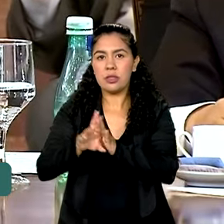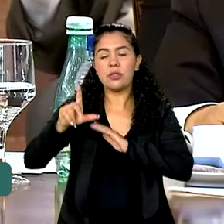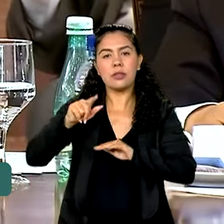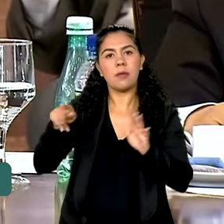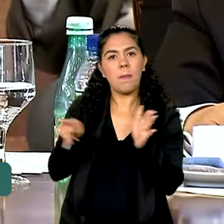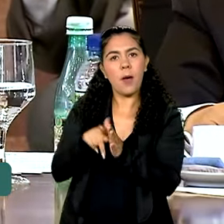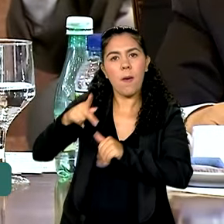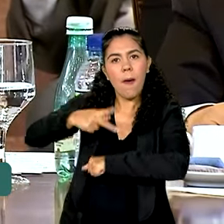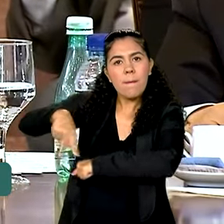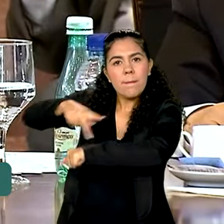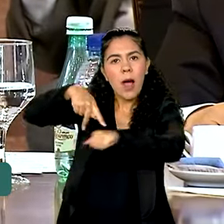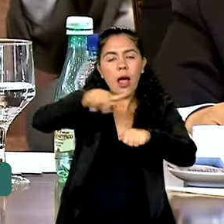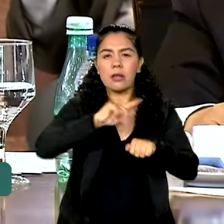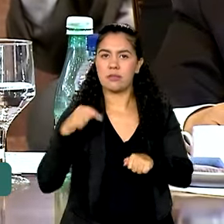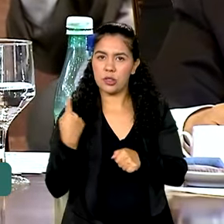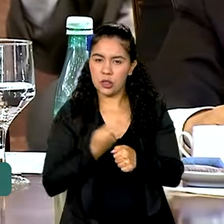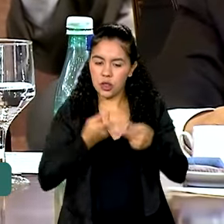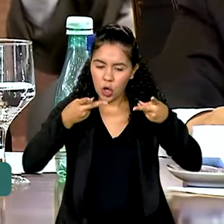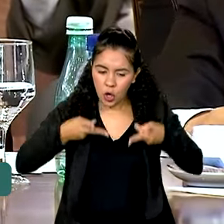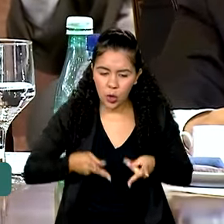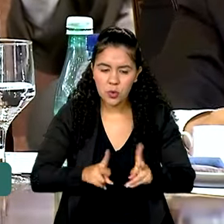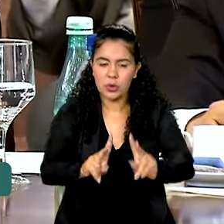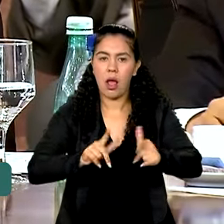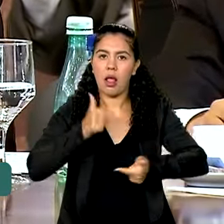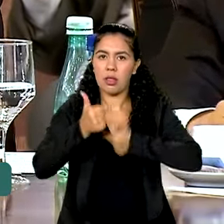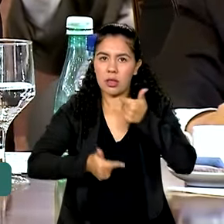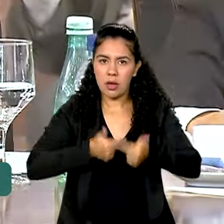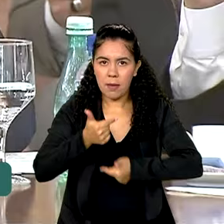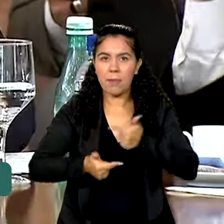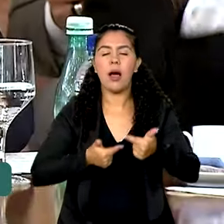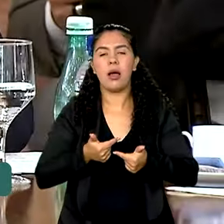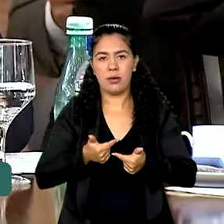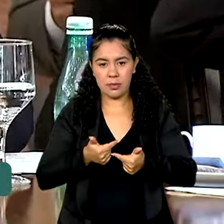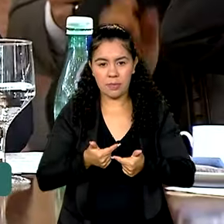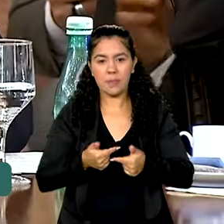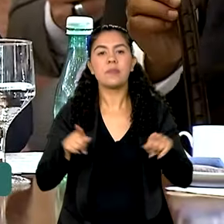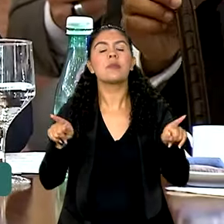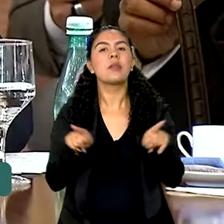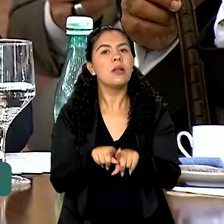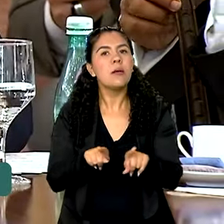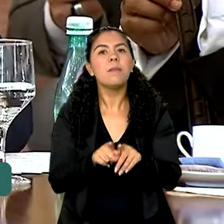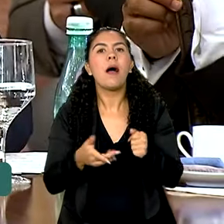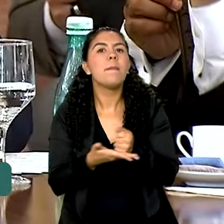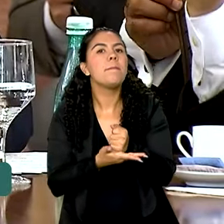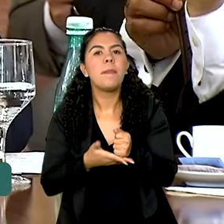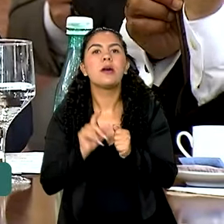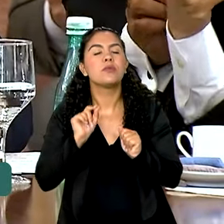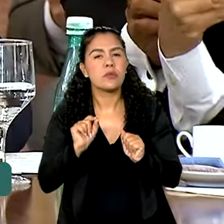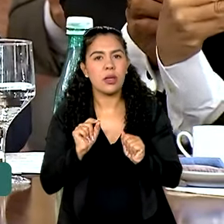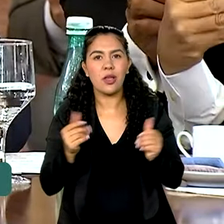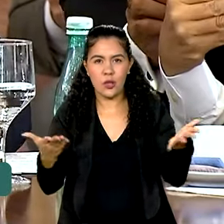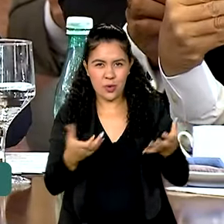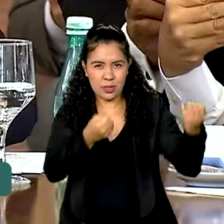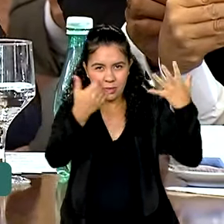para dar seguimento ao trabalho de reflexão. Com base no que decidamos hoje,